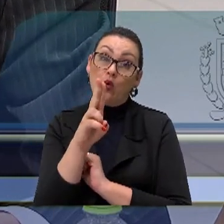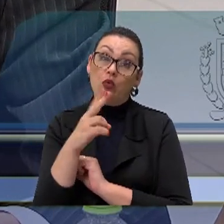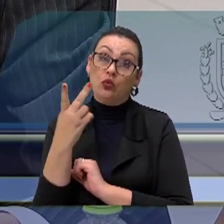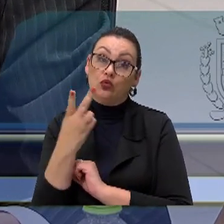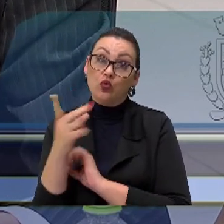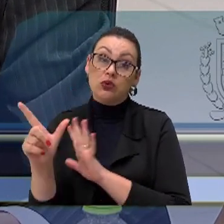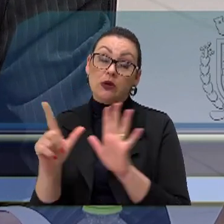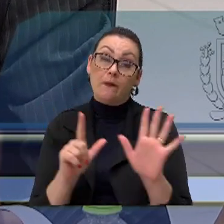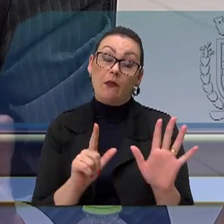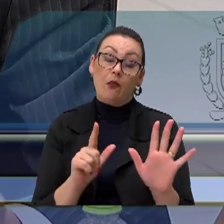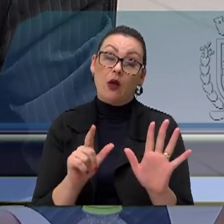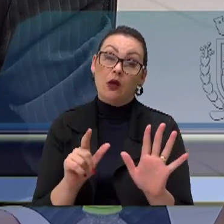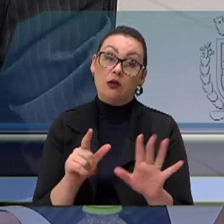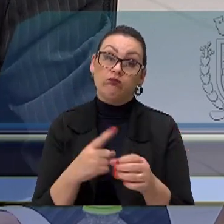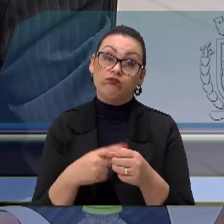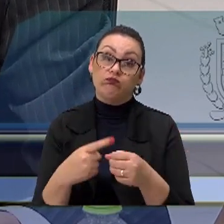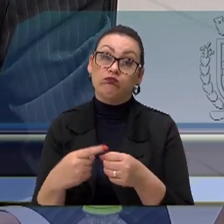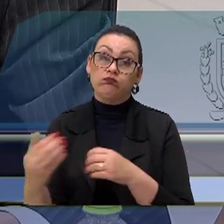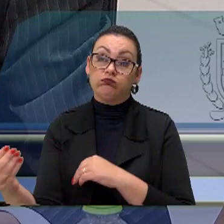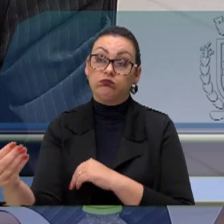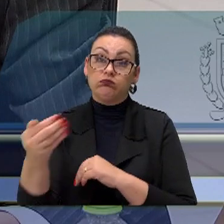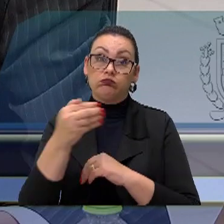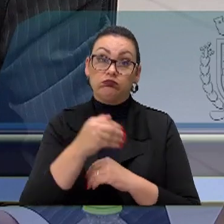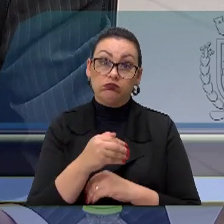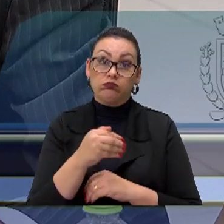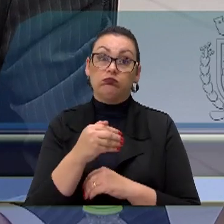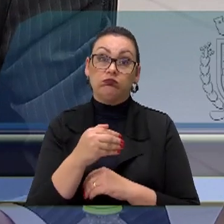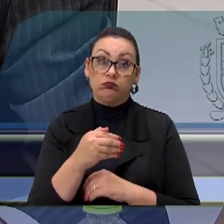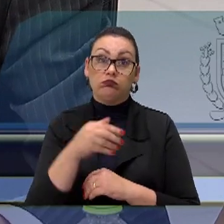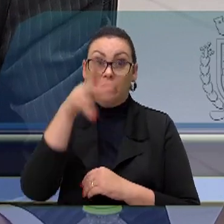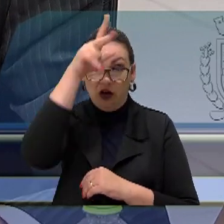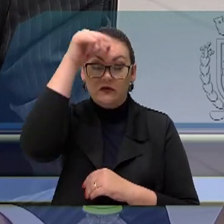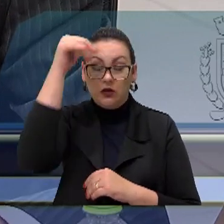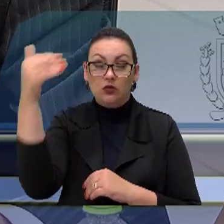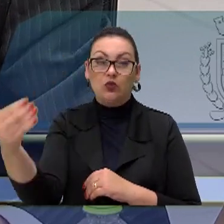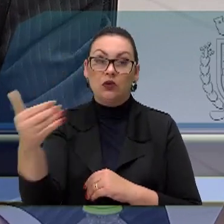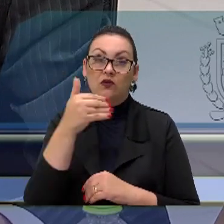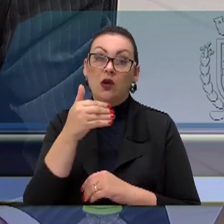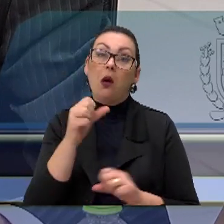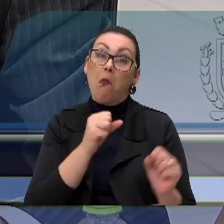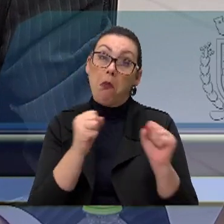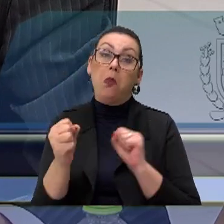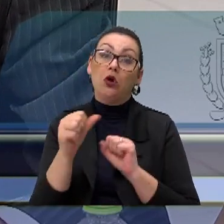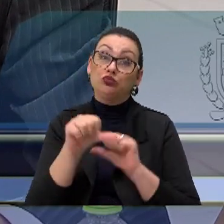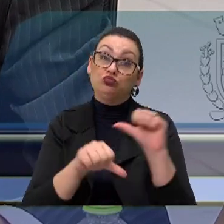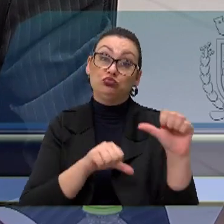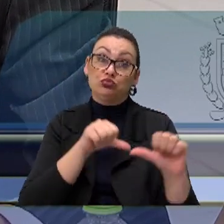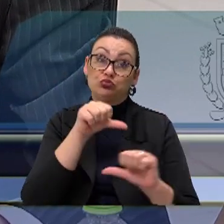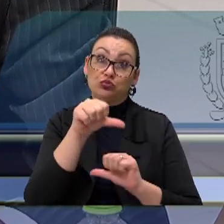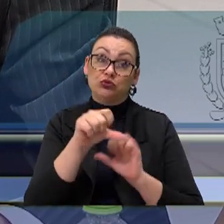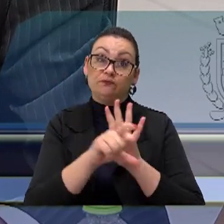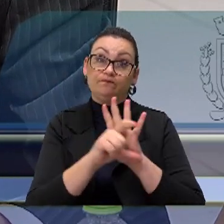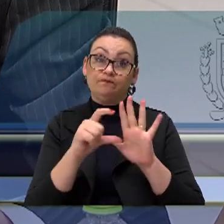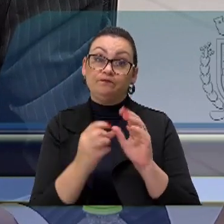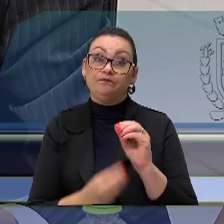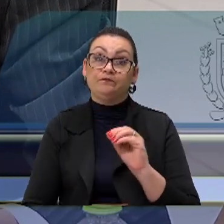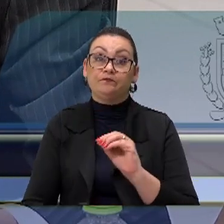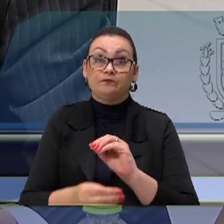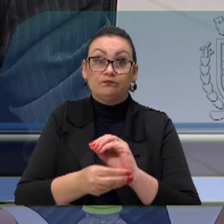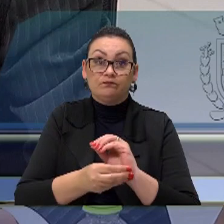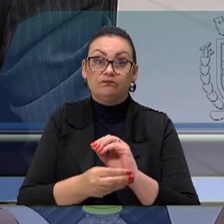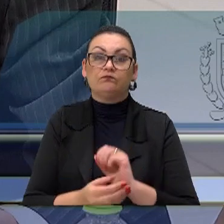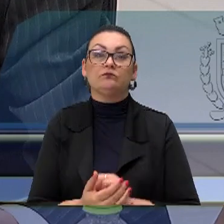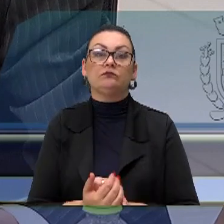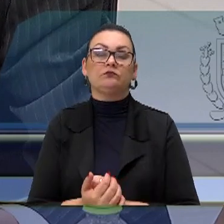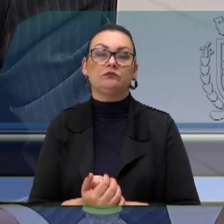outra semana, quando o município encaminhará, então, alguma eventual modificação na mensagem aditiva para que a